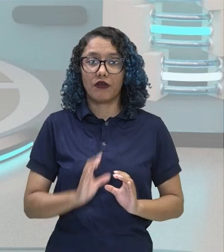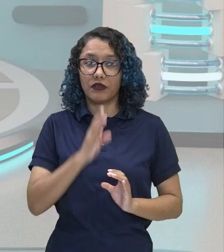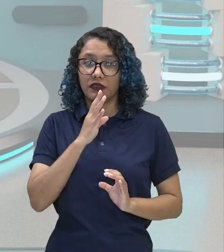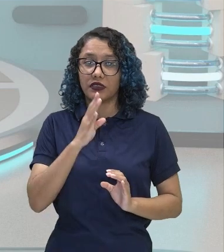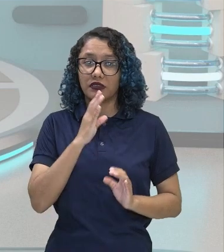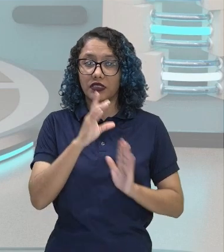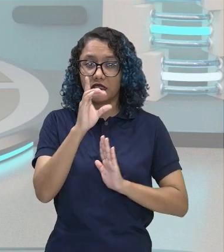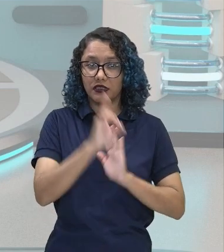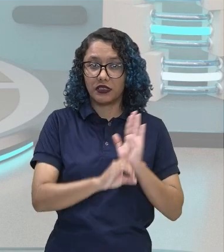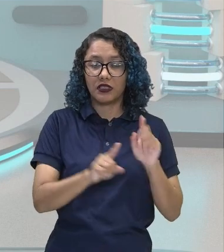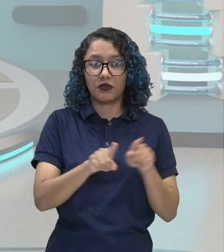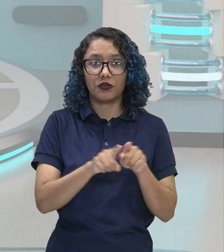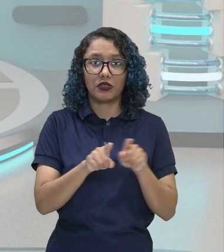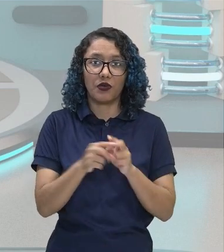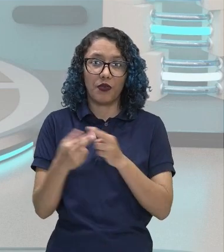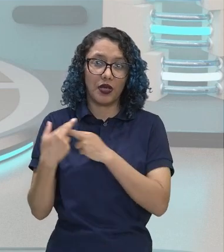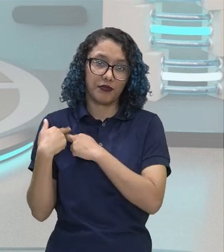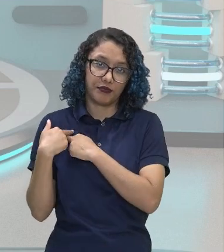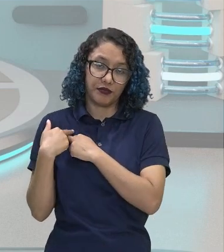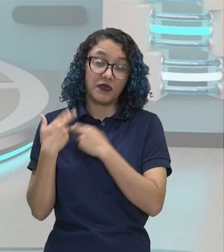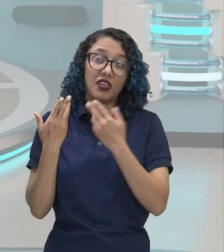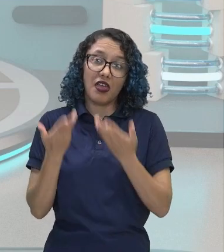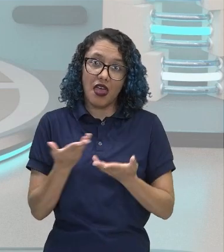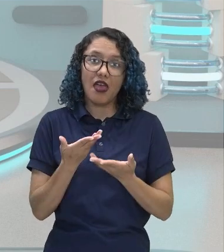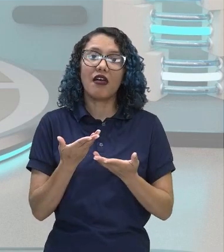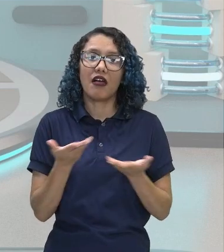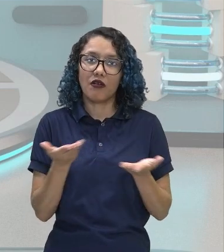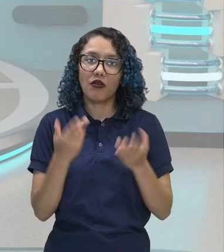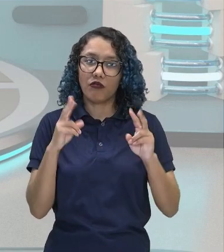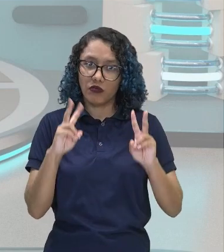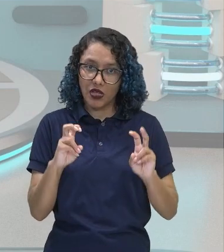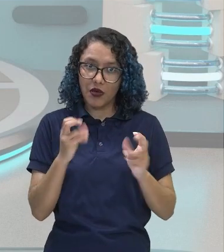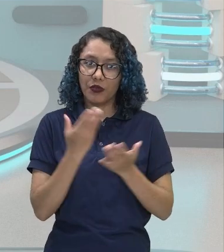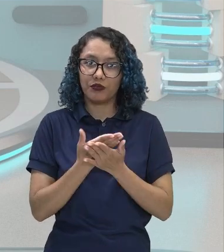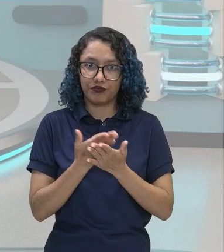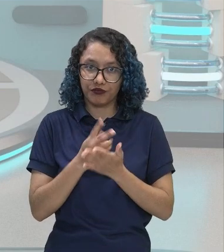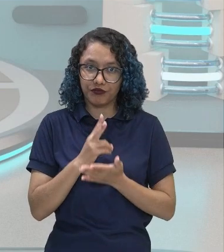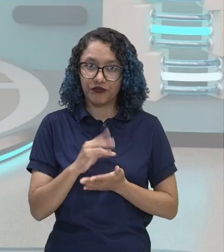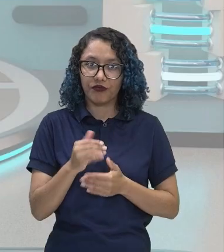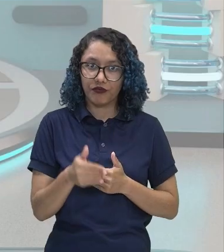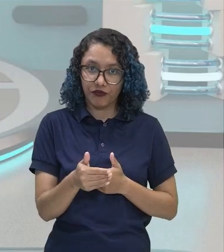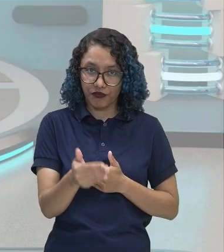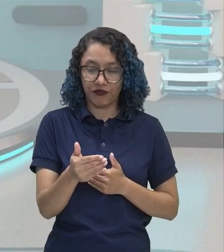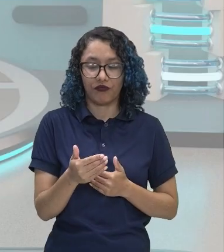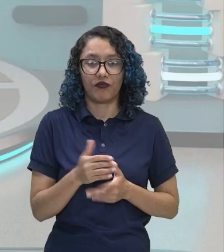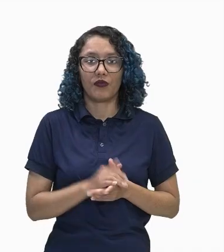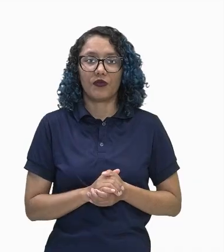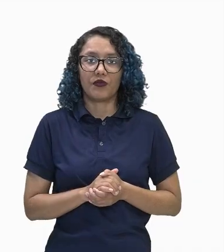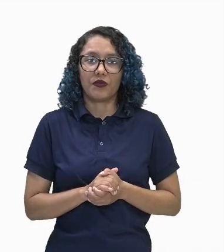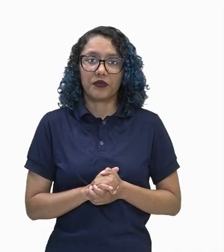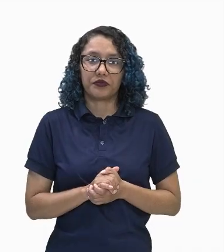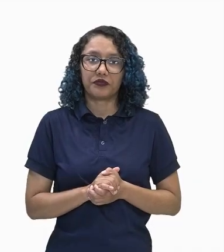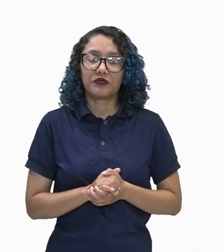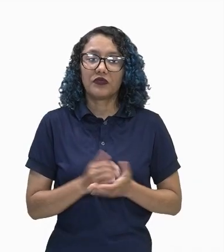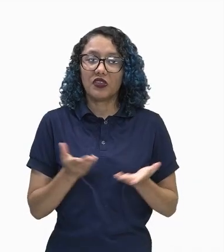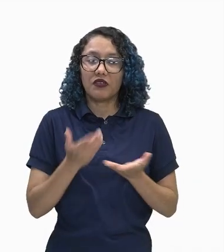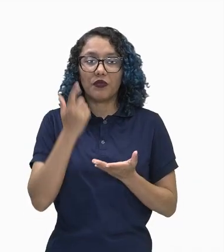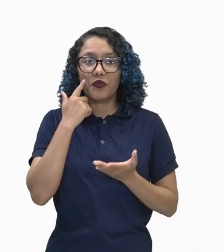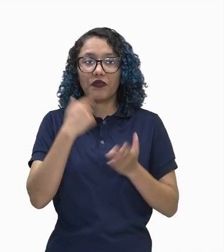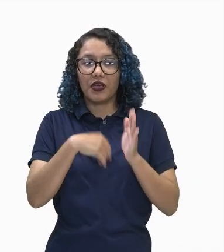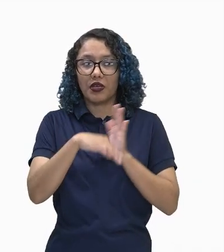Então, é sobre isso que nós iremos falar na nossa aula. Vamos começar vendo que é um texto